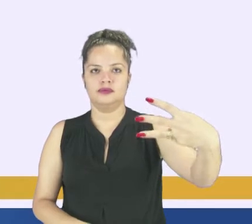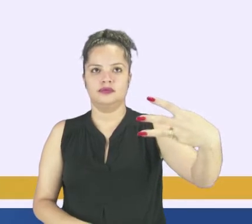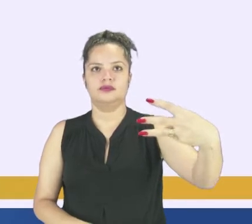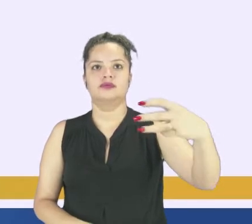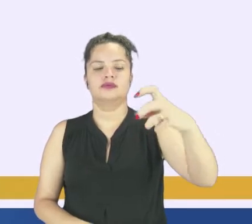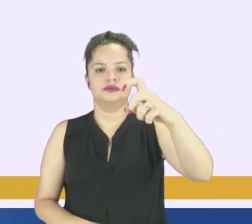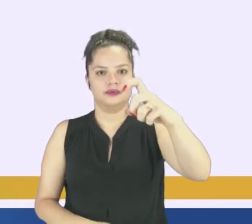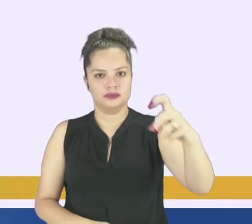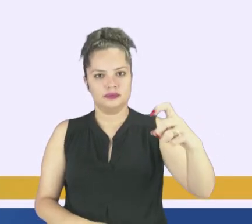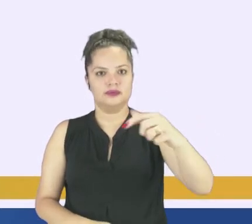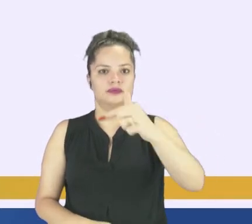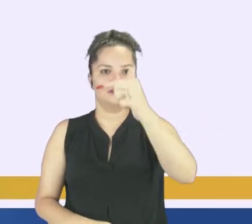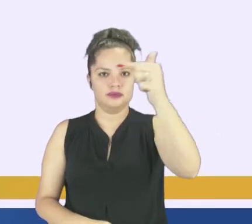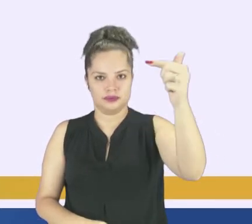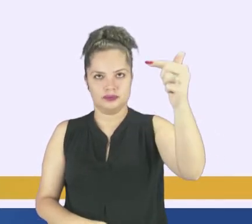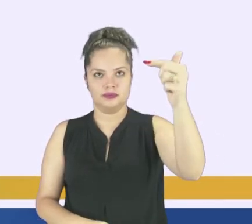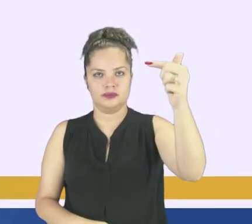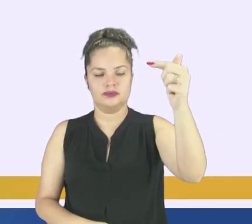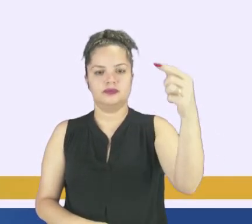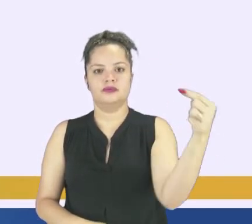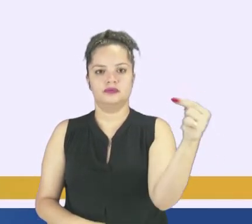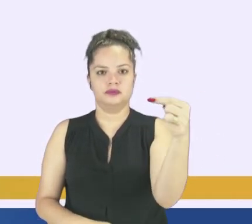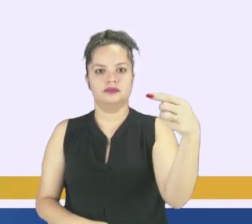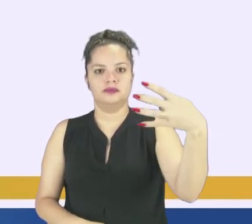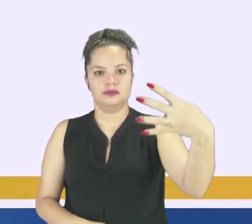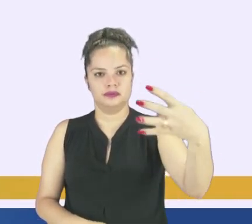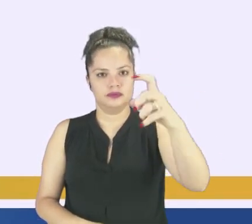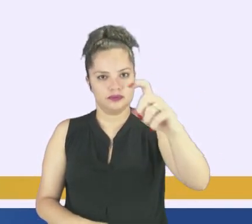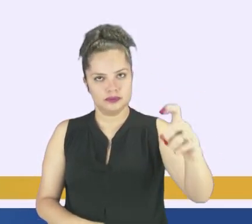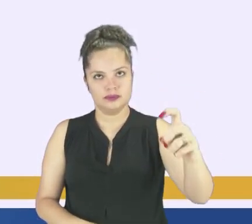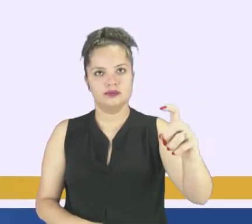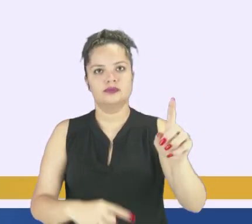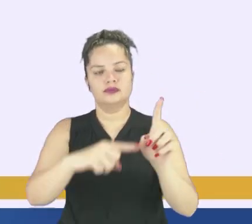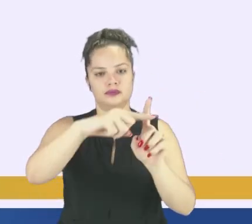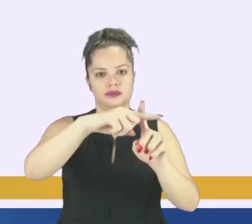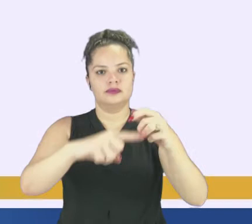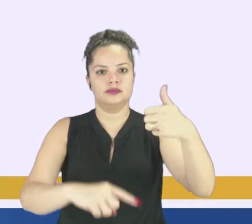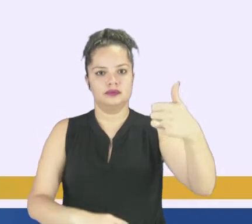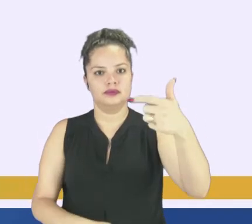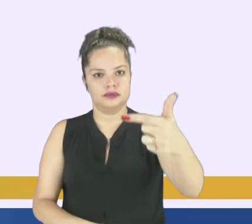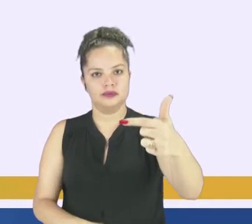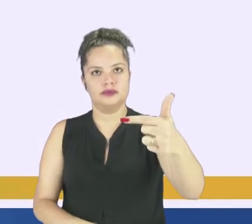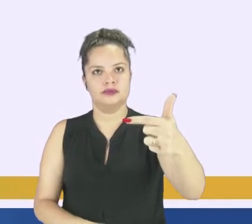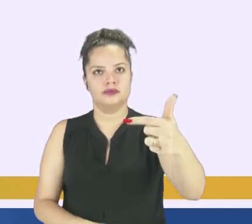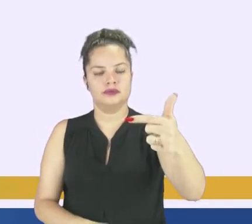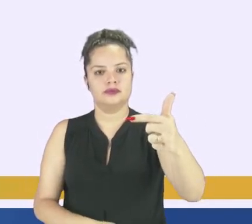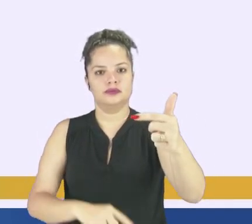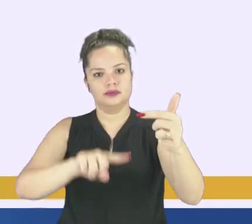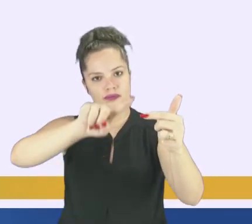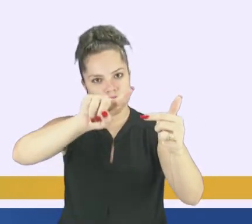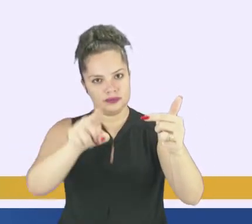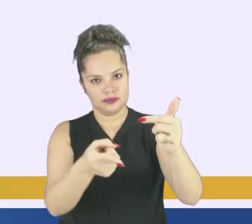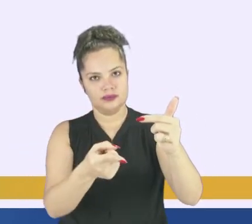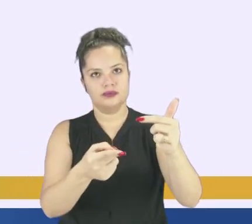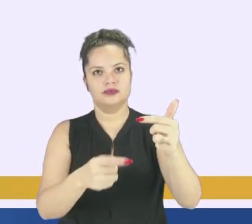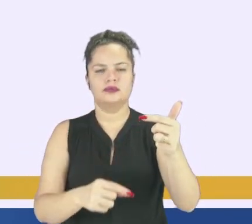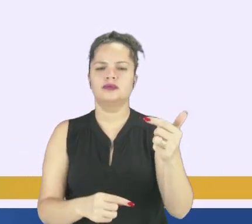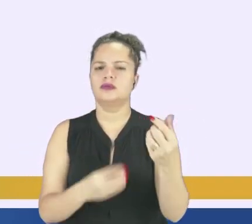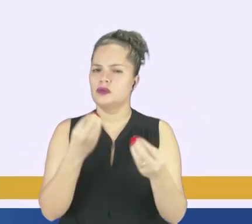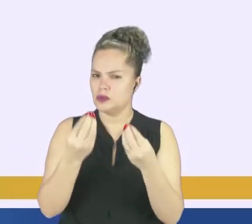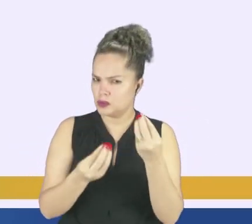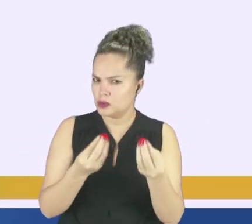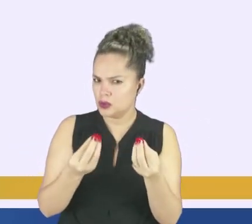no enunciado da questão, que é 3x ao quadrado menos 4x mais 12. E o resto,